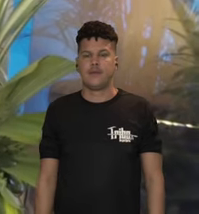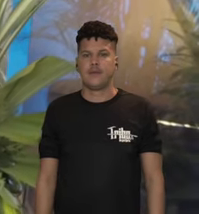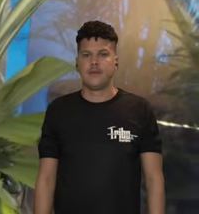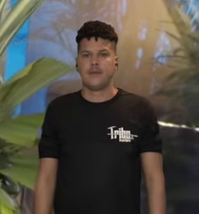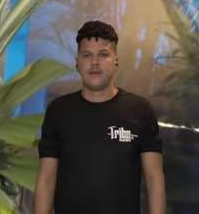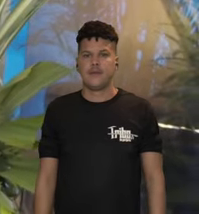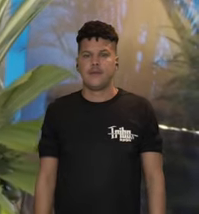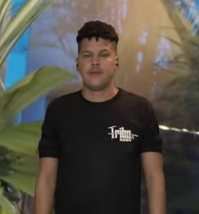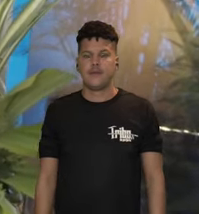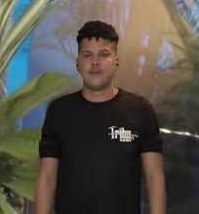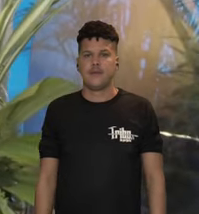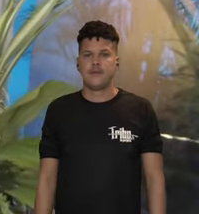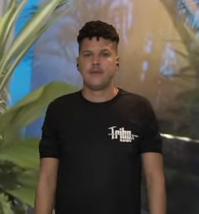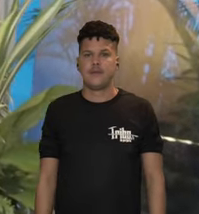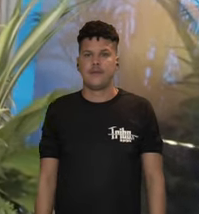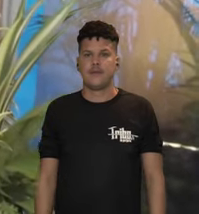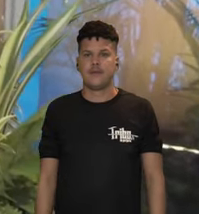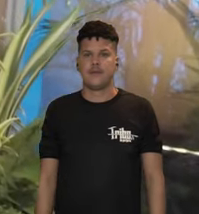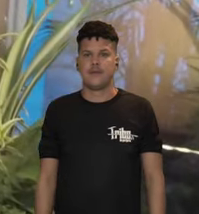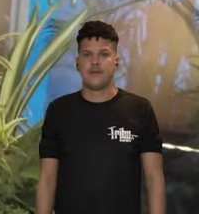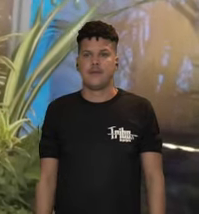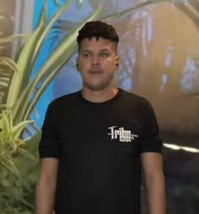Eita. Yeah.